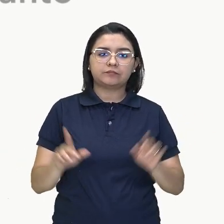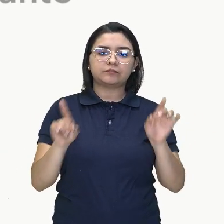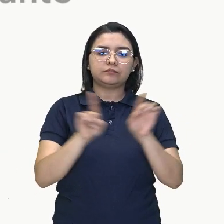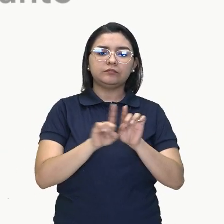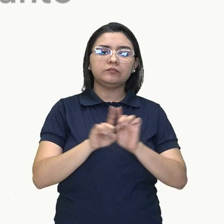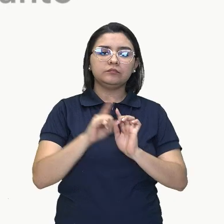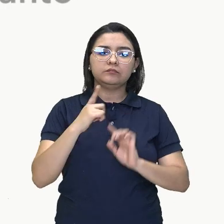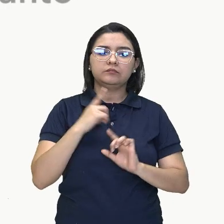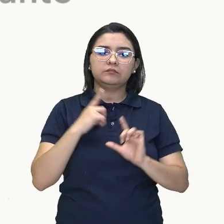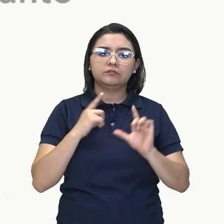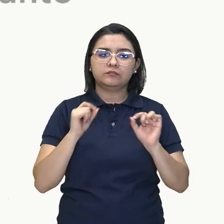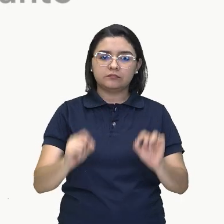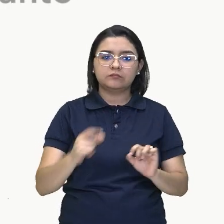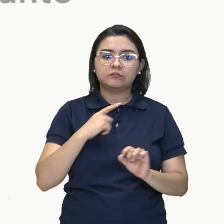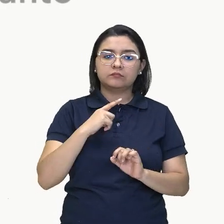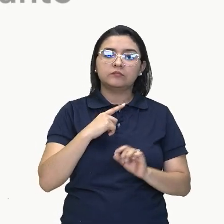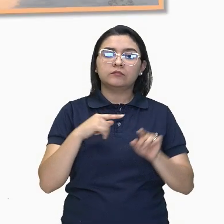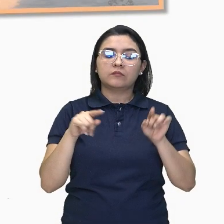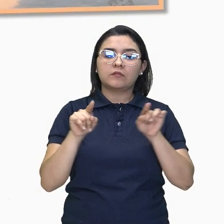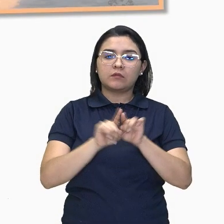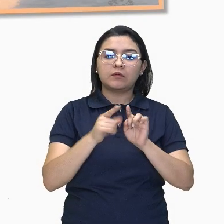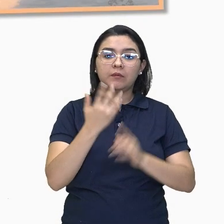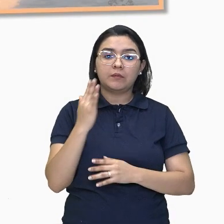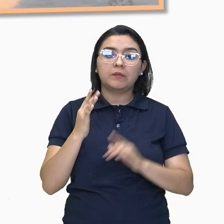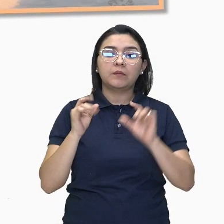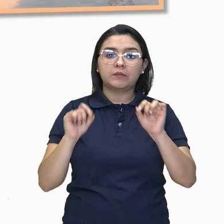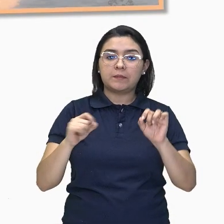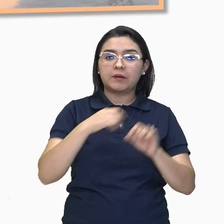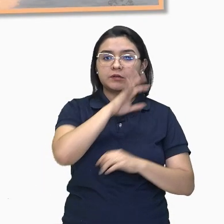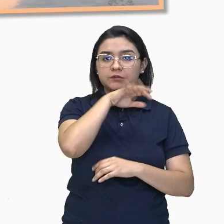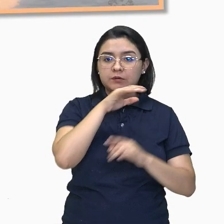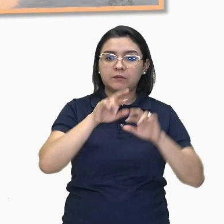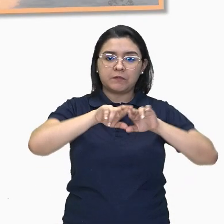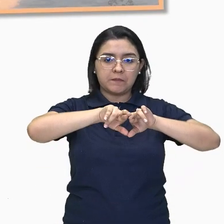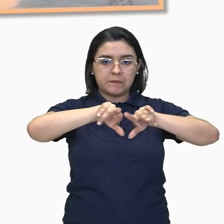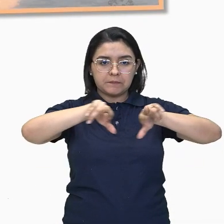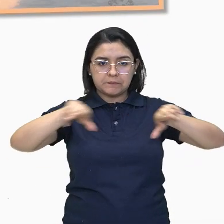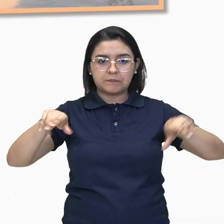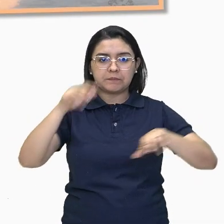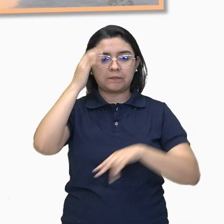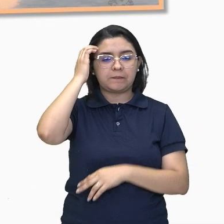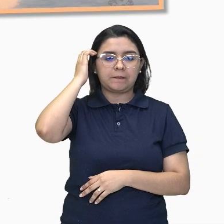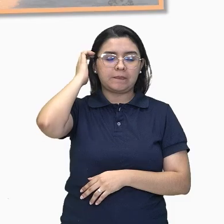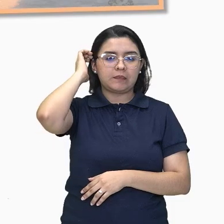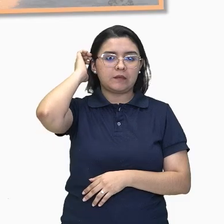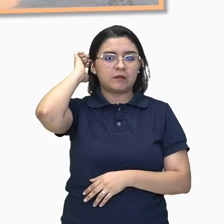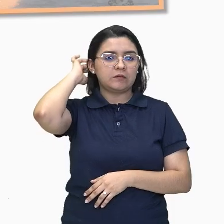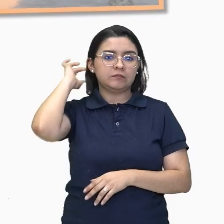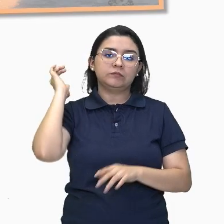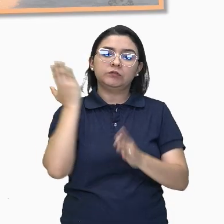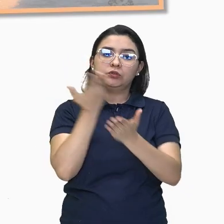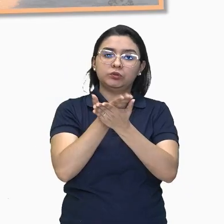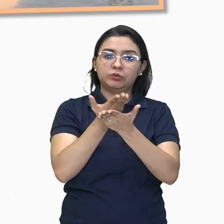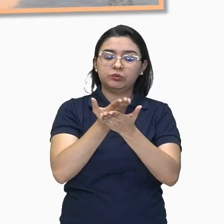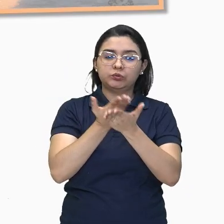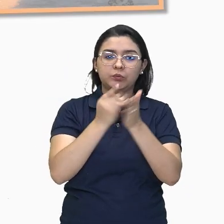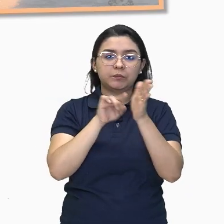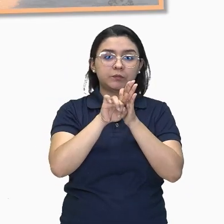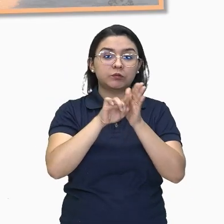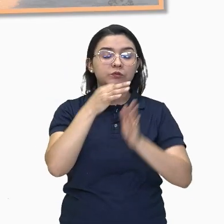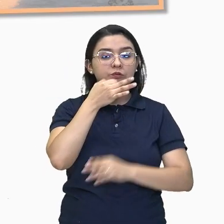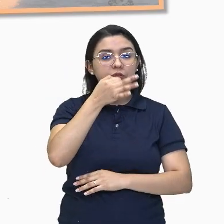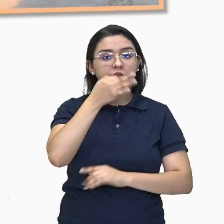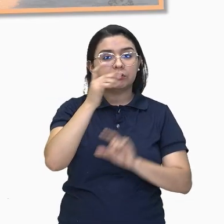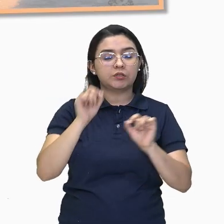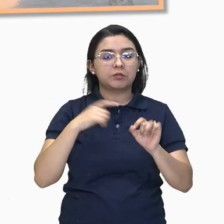um pouco da fauna. É uma fauna bastante diversificada, né? Estudos aí sugerem a